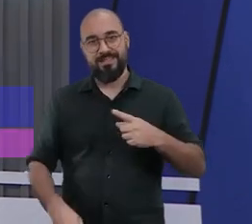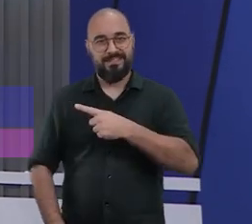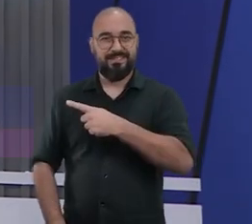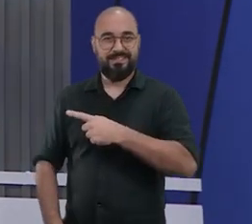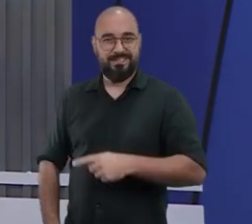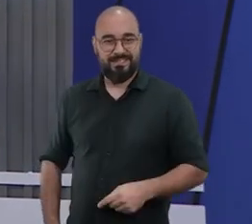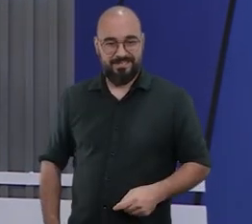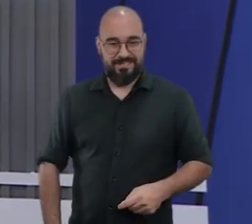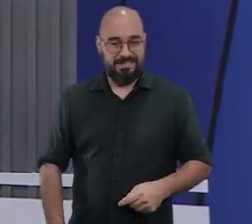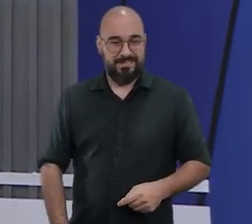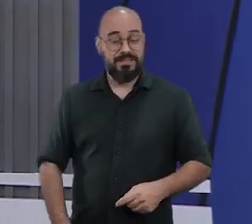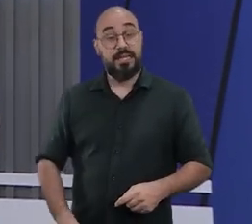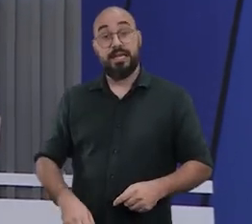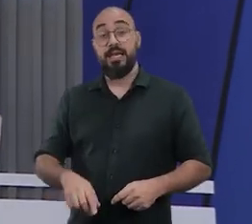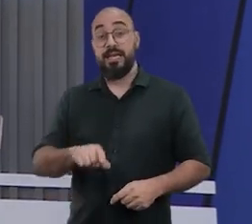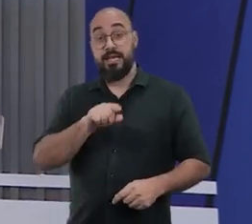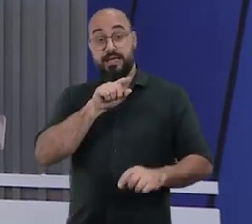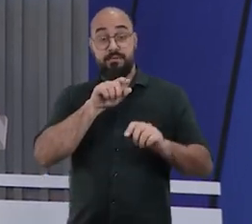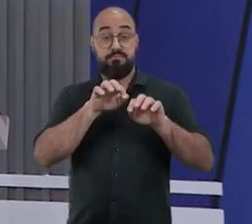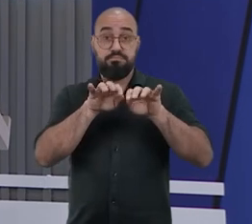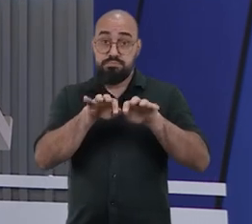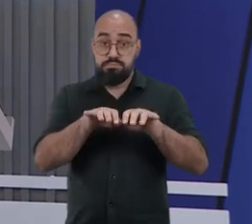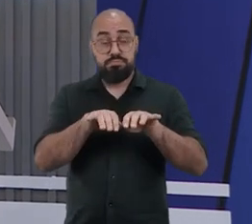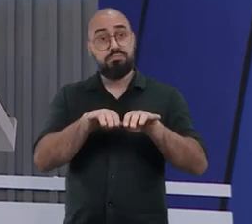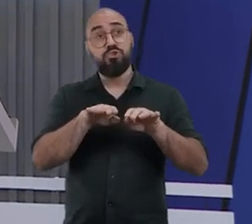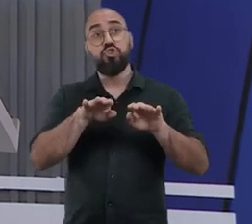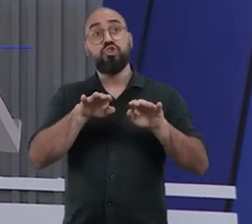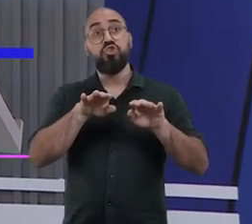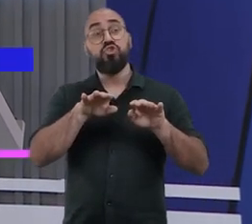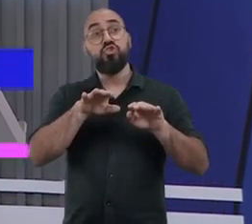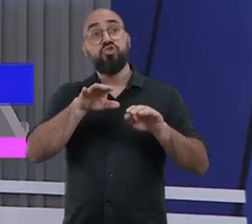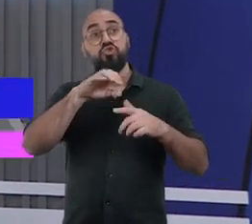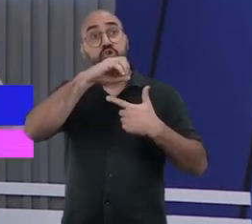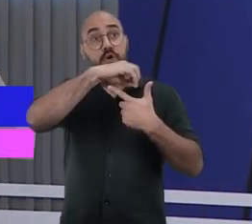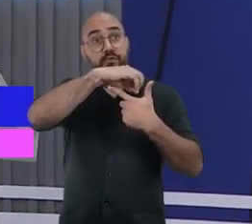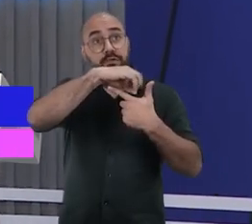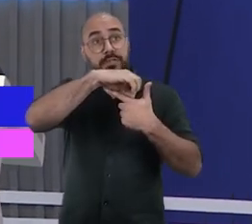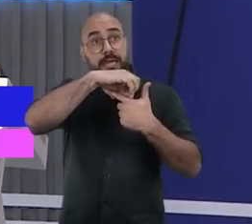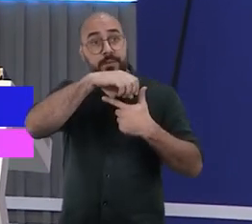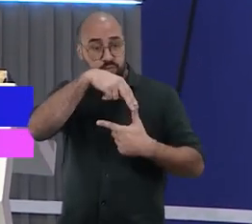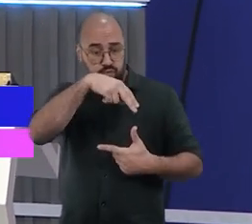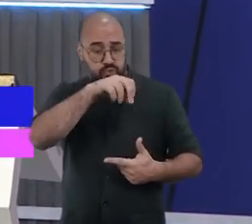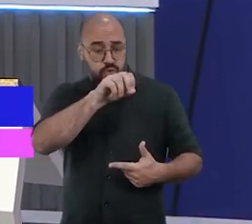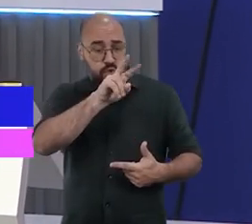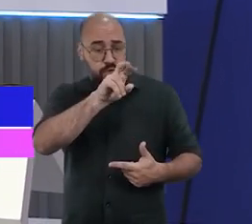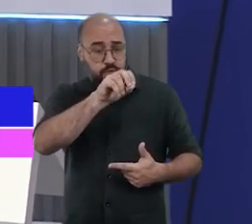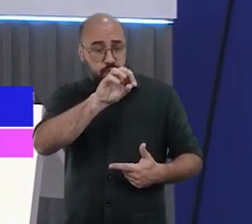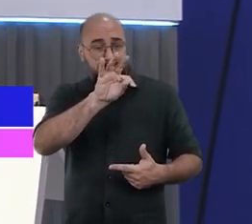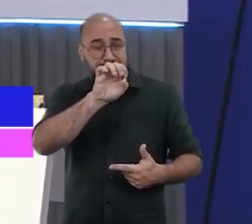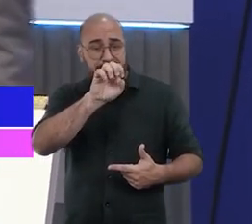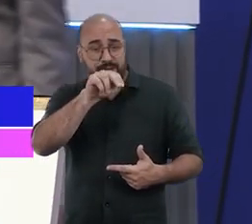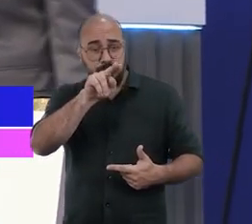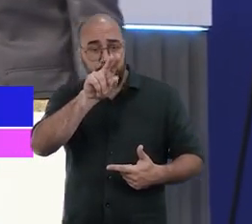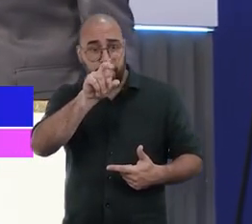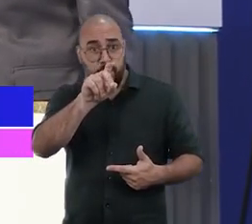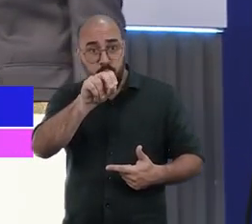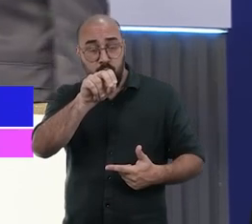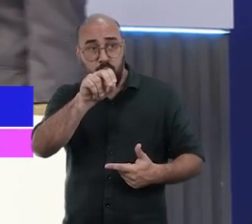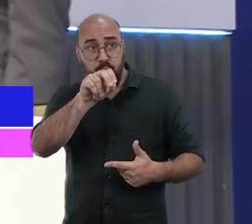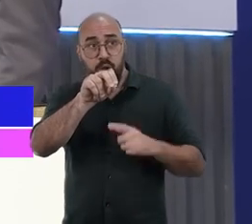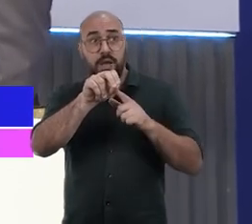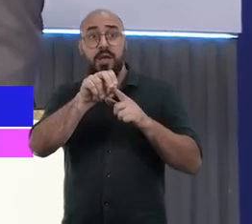novotempo.com/escola bíblica. Quando você digitar novotempo.com/escola bíblica, você vai chegar nesta página aqui que eu estou lhe mostrando na tela